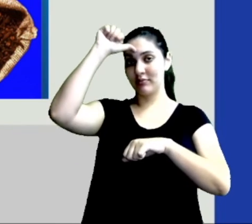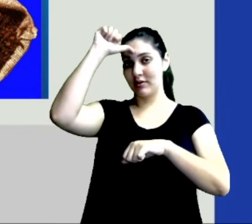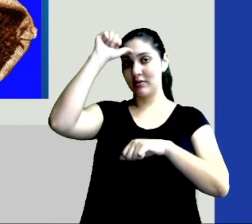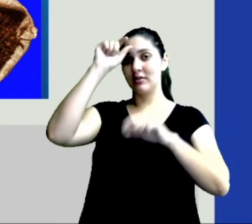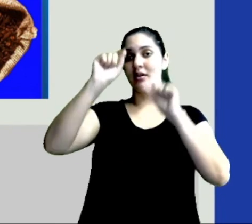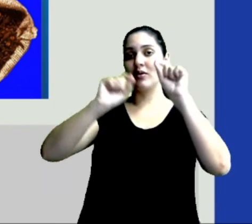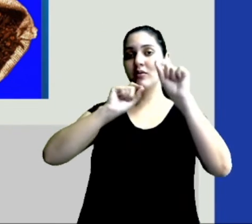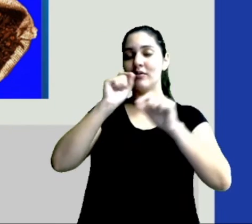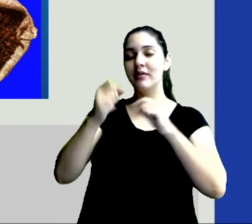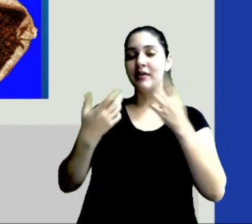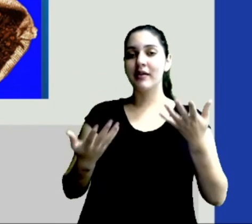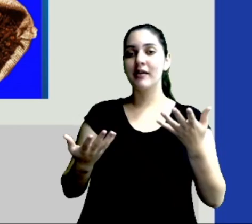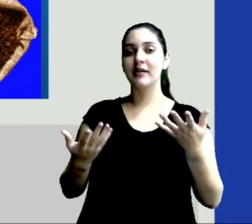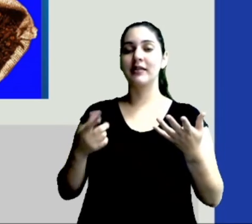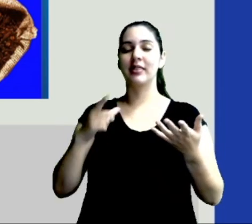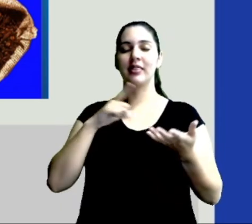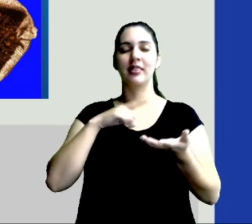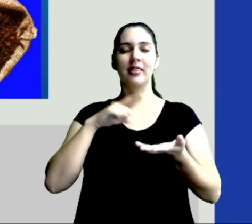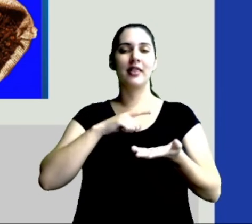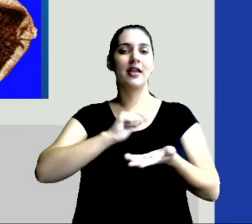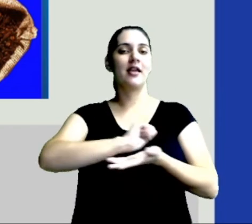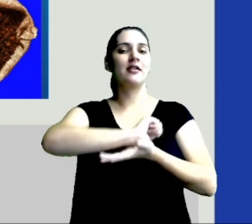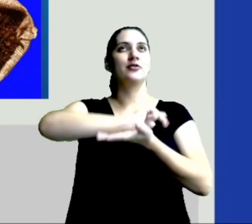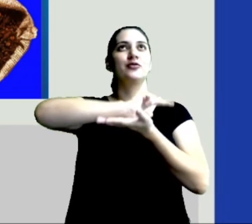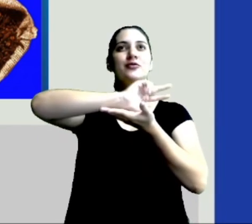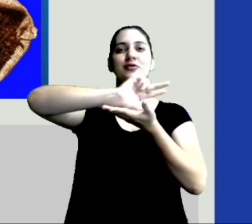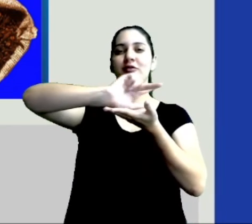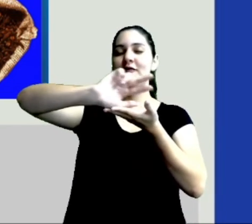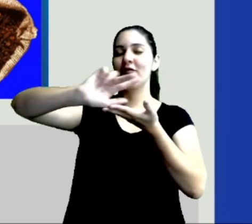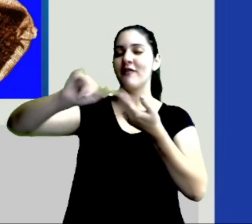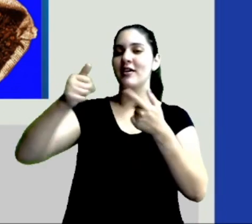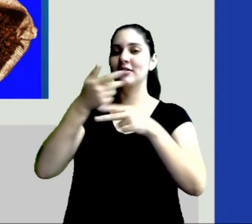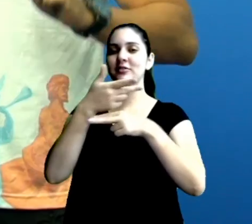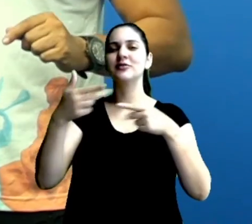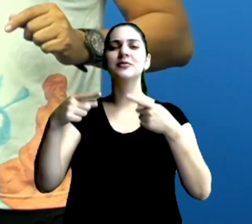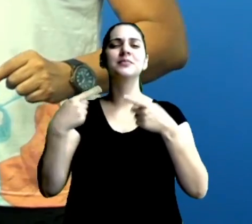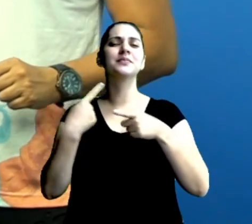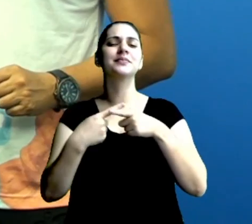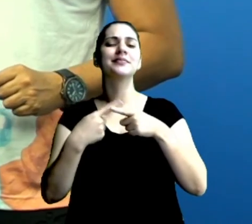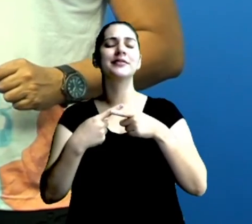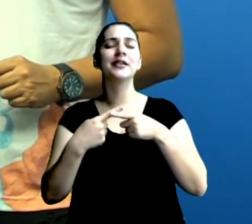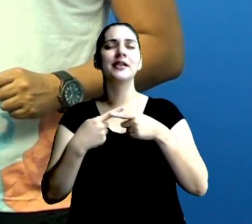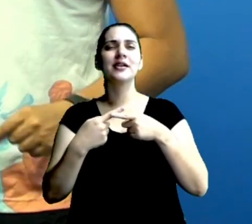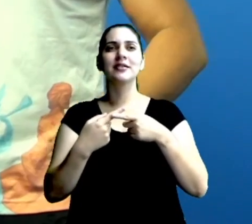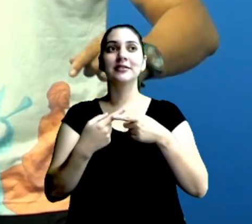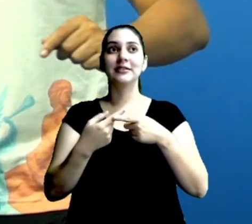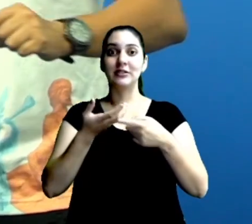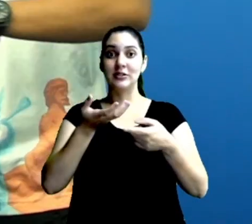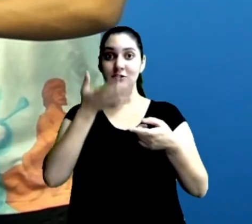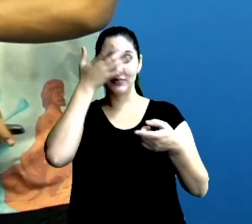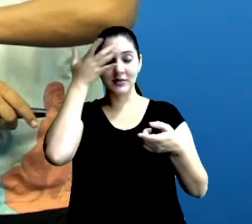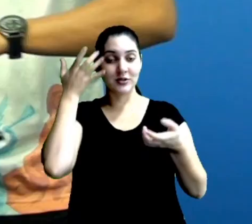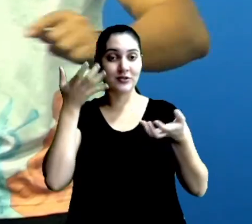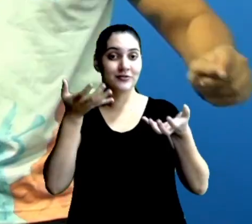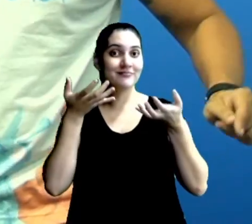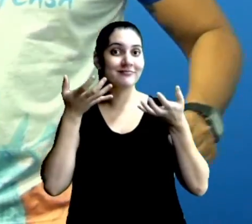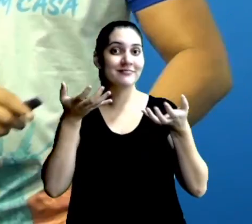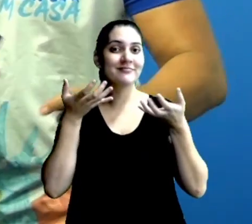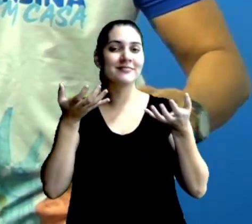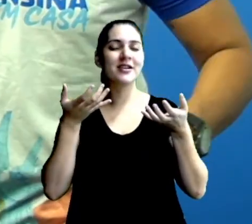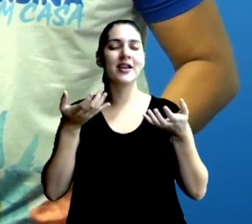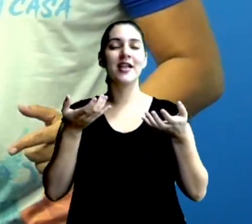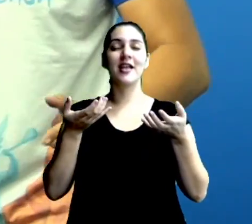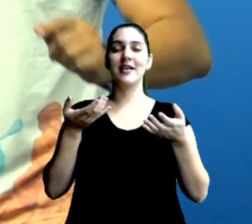as cobiçadas especiarias. Por que eram tão cobiçadas as especiarias a ponto deles enfrentarem